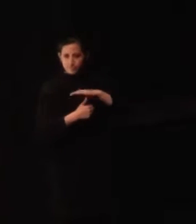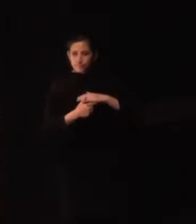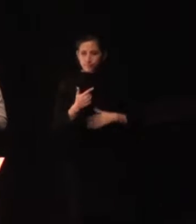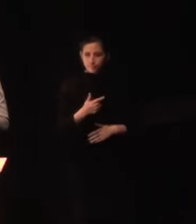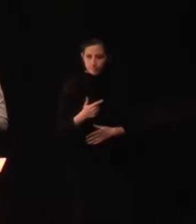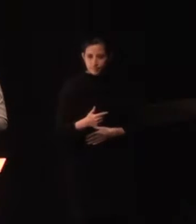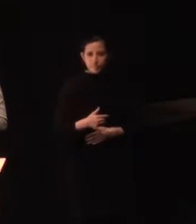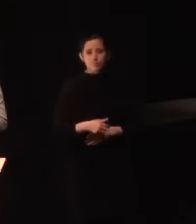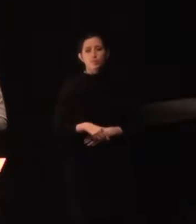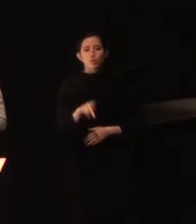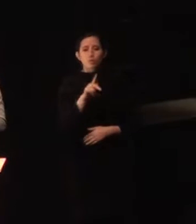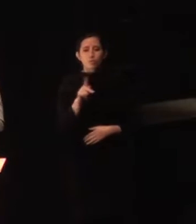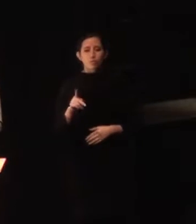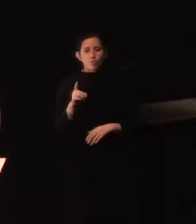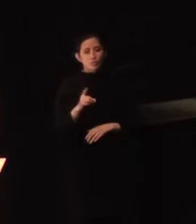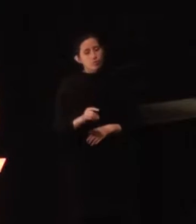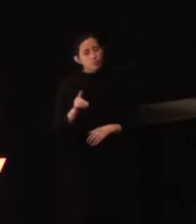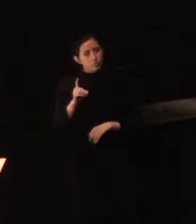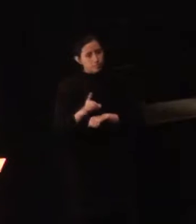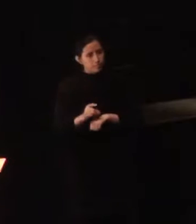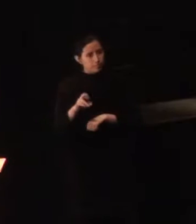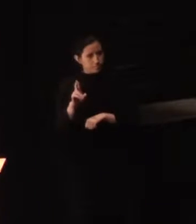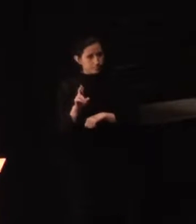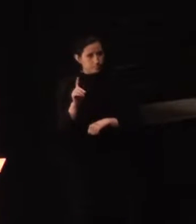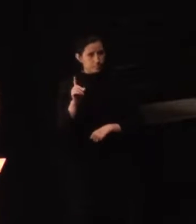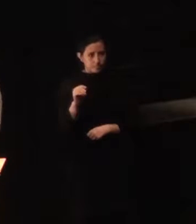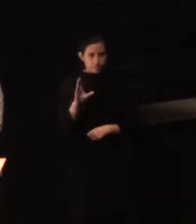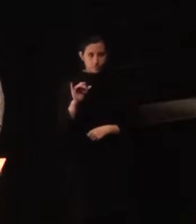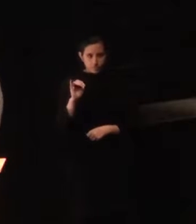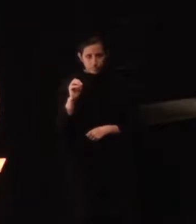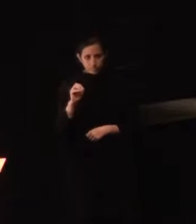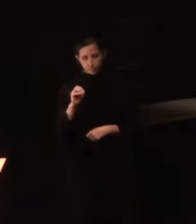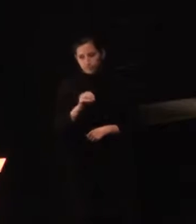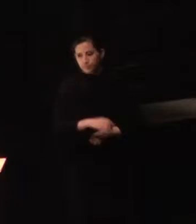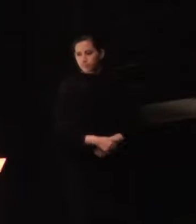ABC, professor doutor Dácio Roberto Mateus.